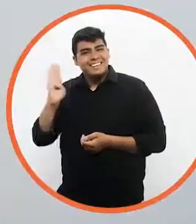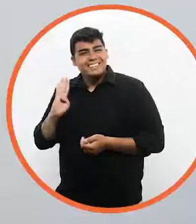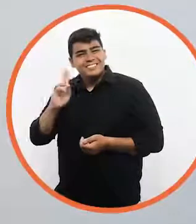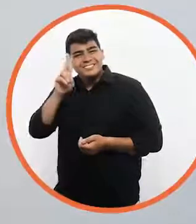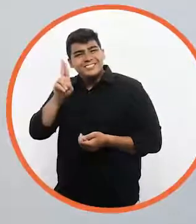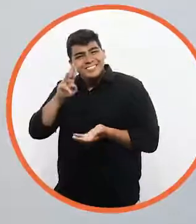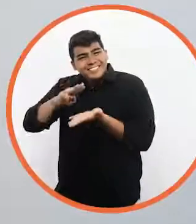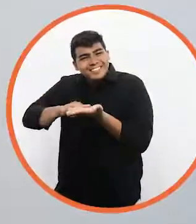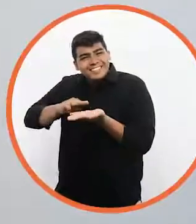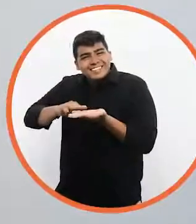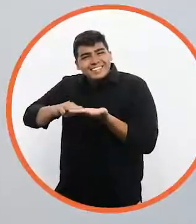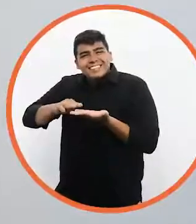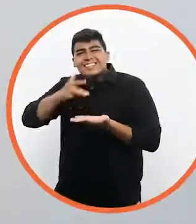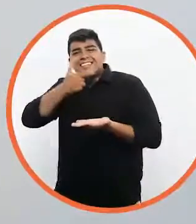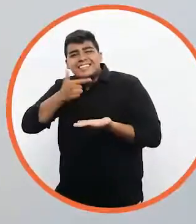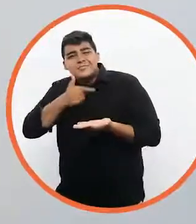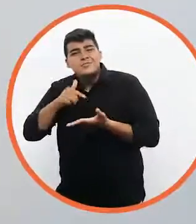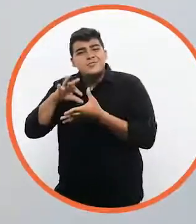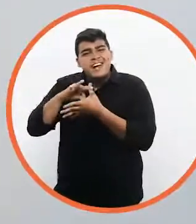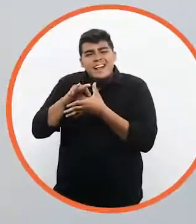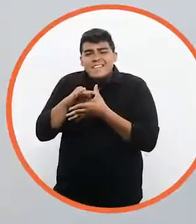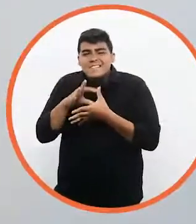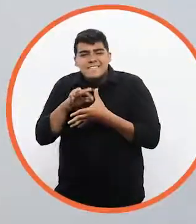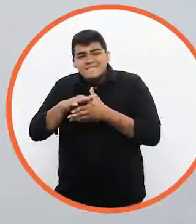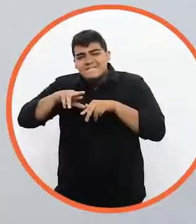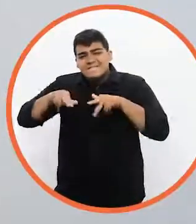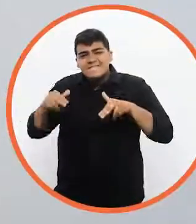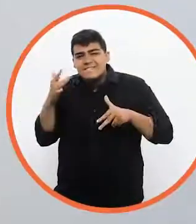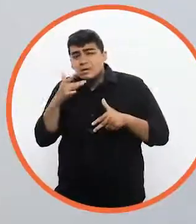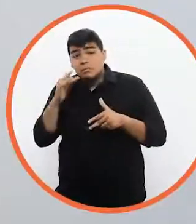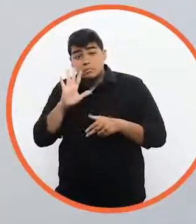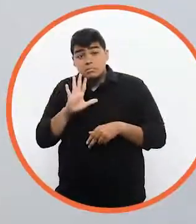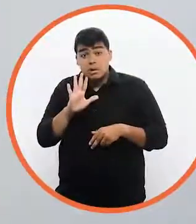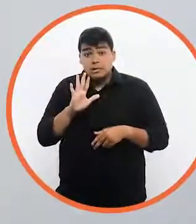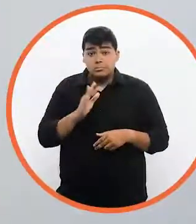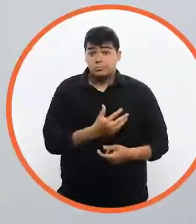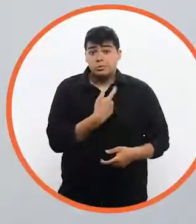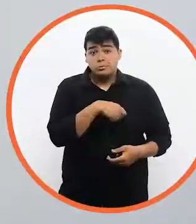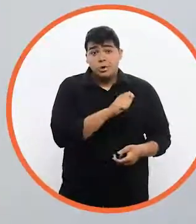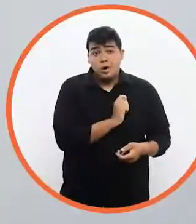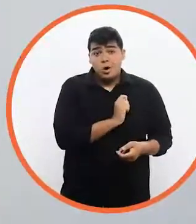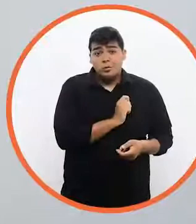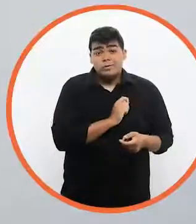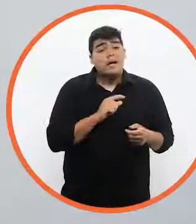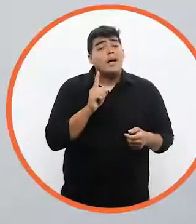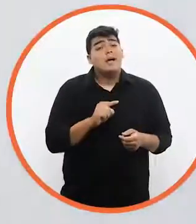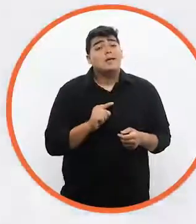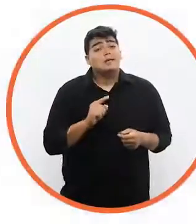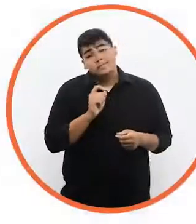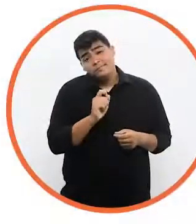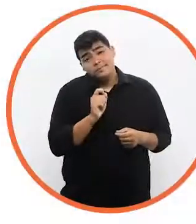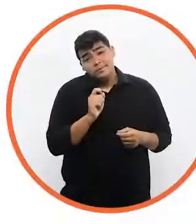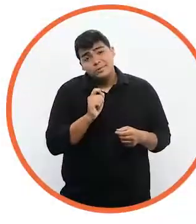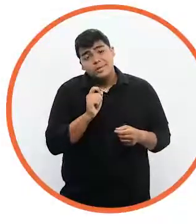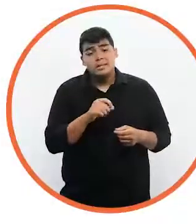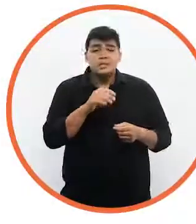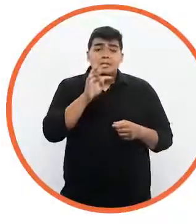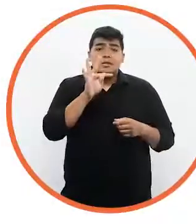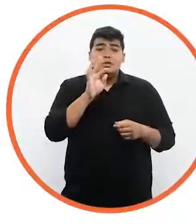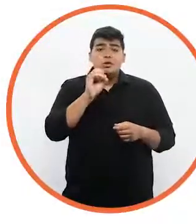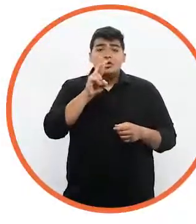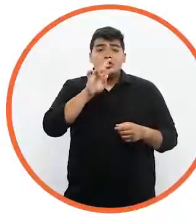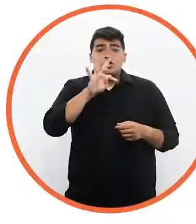com carne, com queijo, e várias outras coisas, só que na língua espanhola, pastel seria a mesma coisa que uma